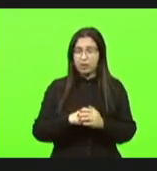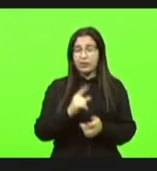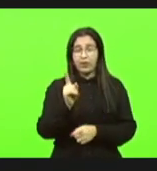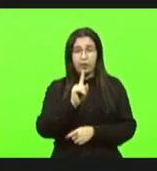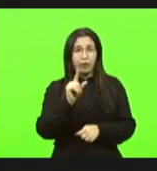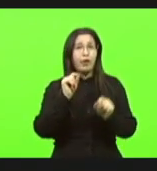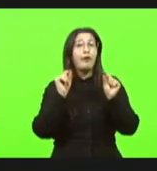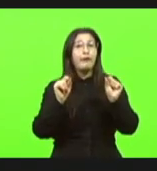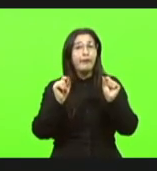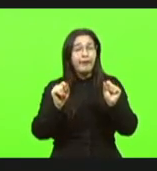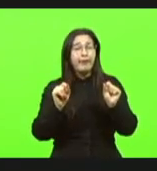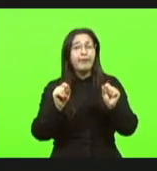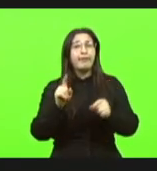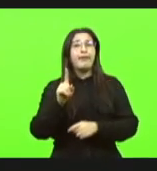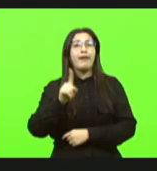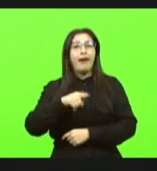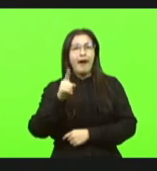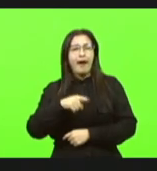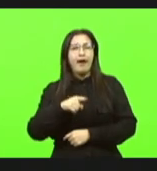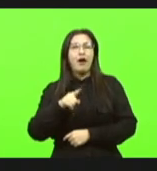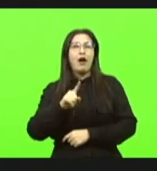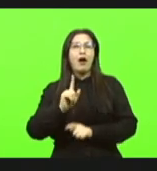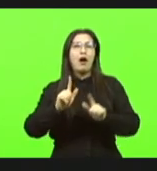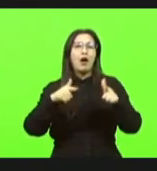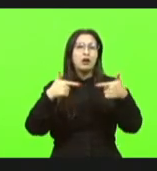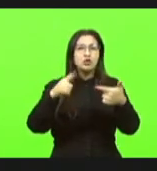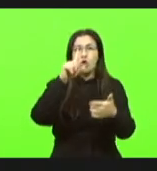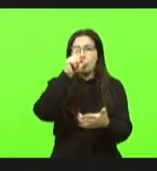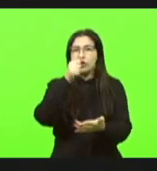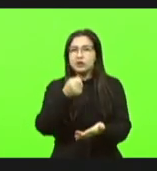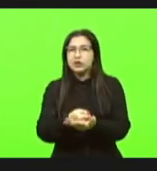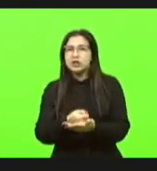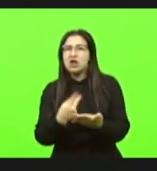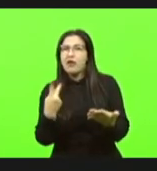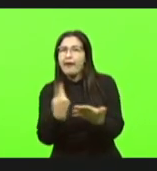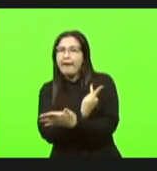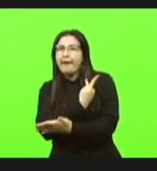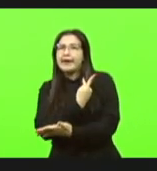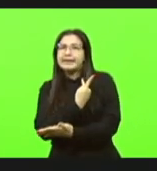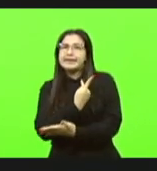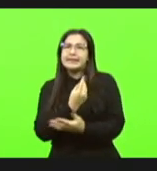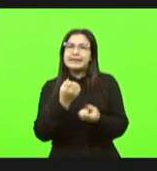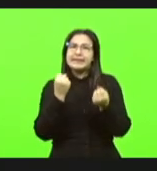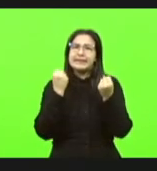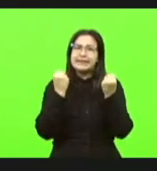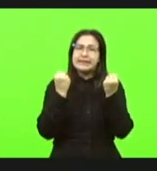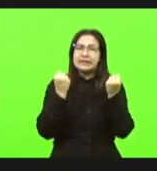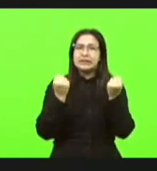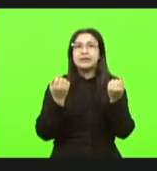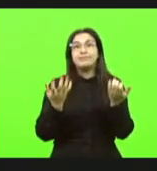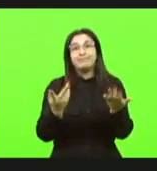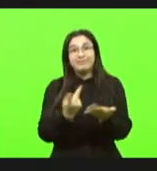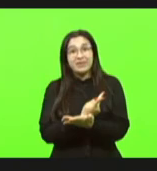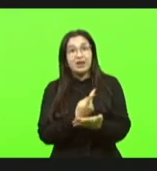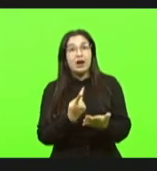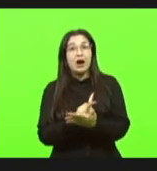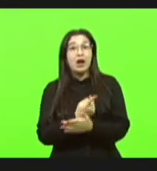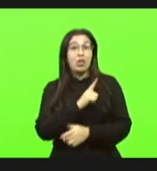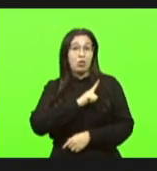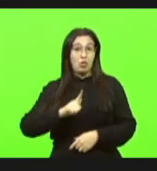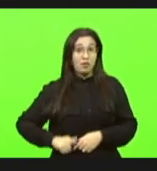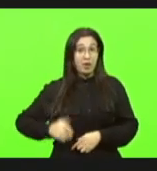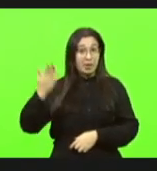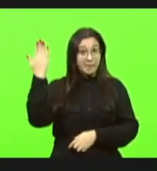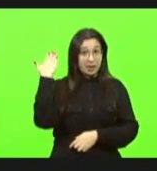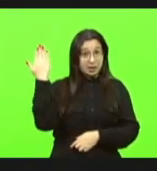de ações tomadas de forma equivocada e o governos passados